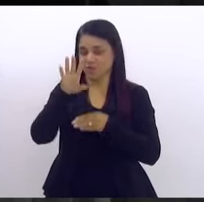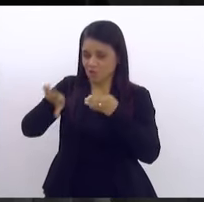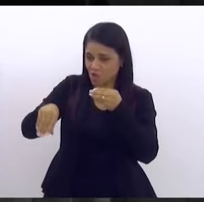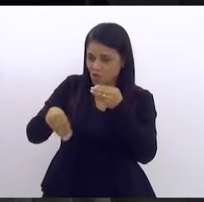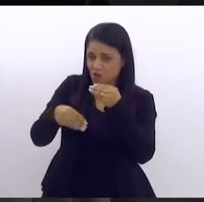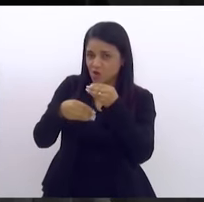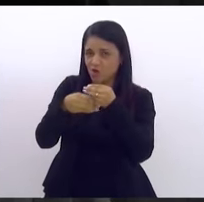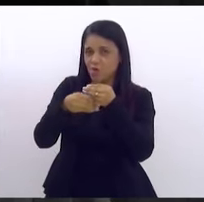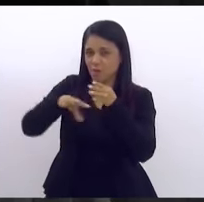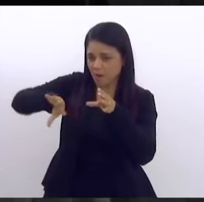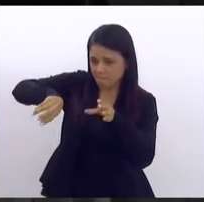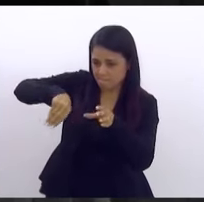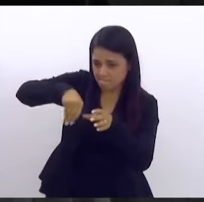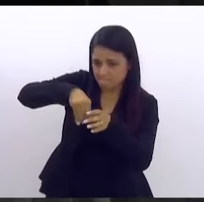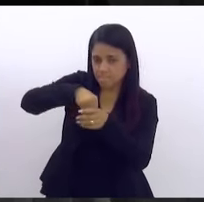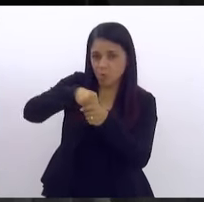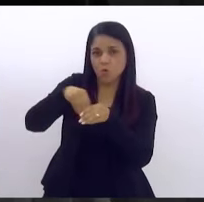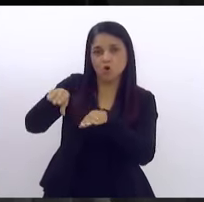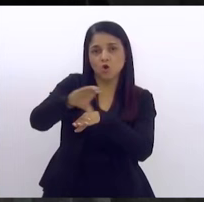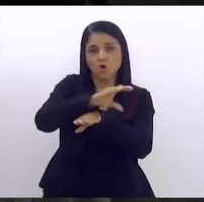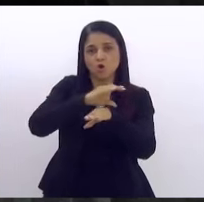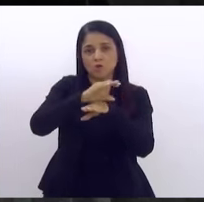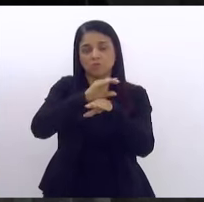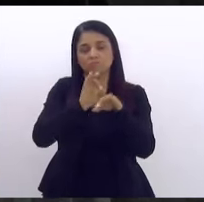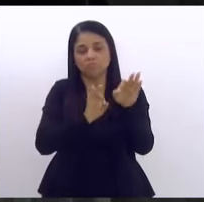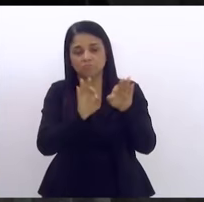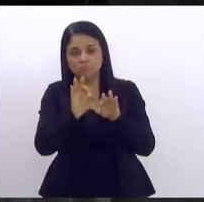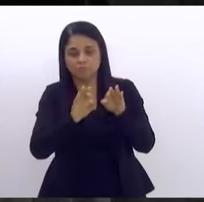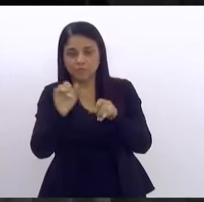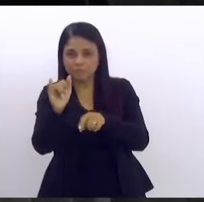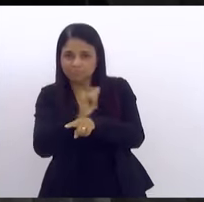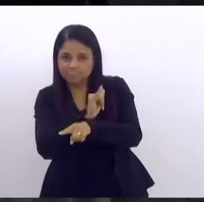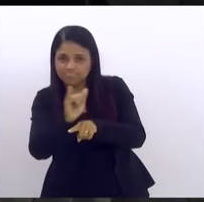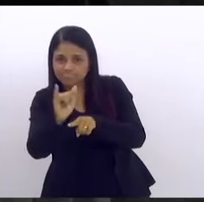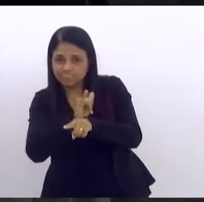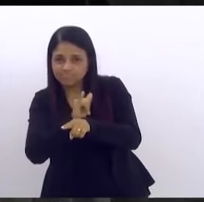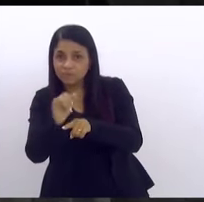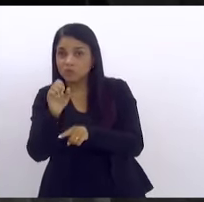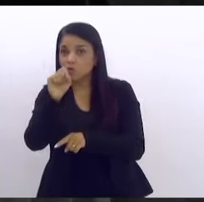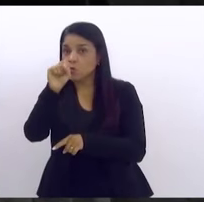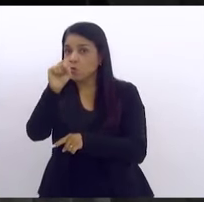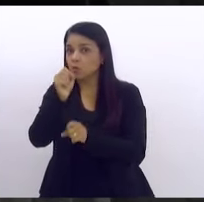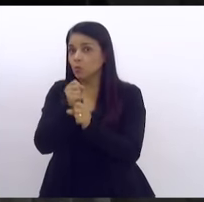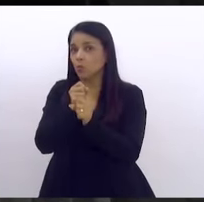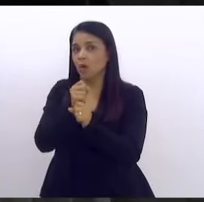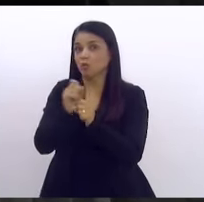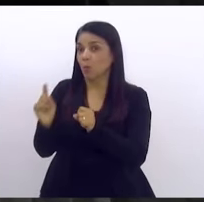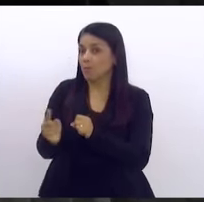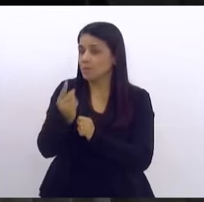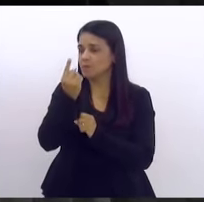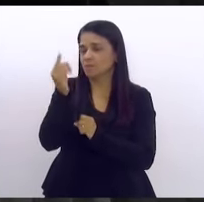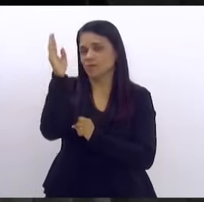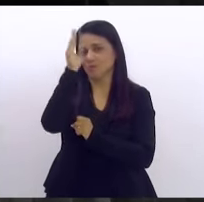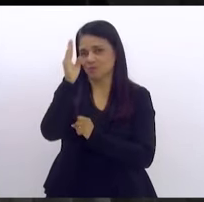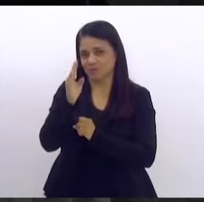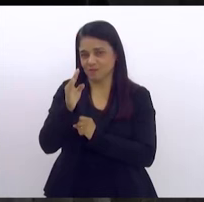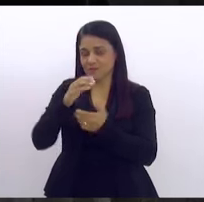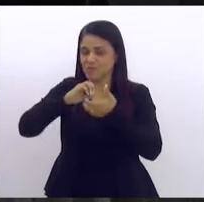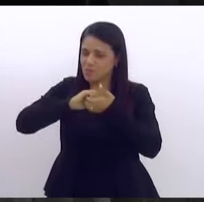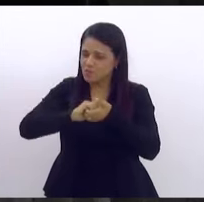incorpora, que institucionaliza um plano de desenvolvimento estratégico num horizonte de 8 anos. Nós somos o primeiro do Brasil. Aí eu quero cumprimentar o